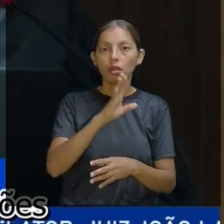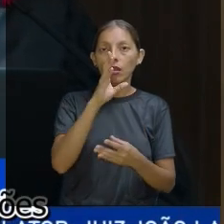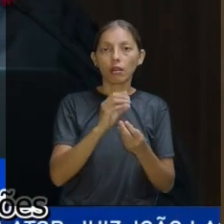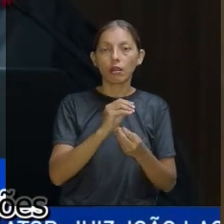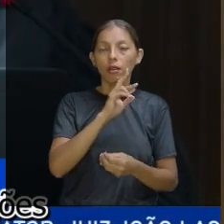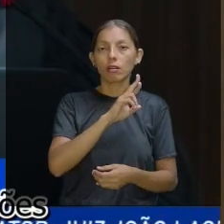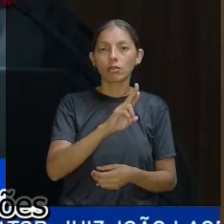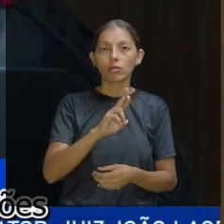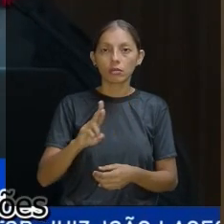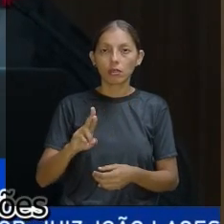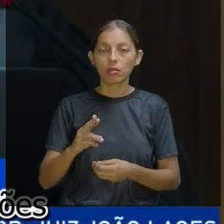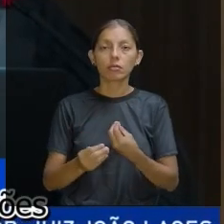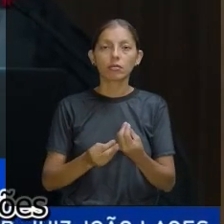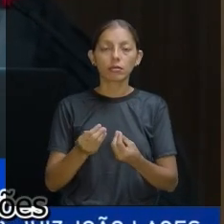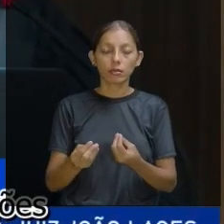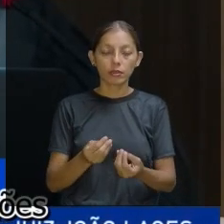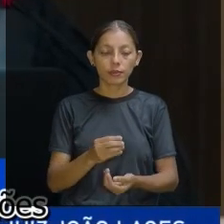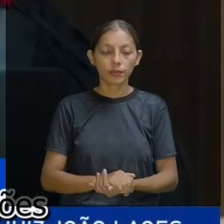às AIGs, que